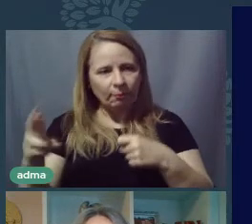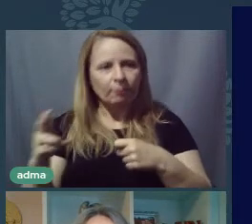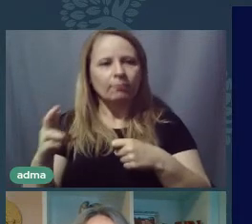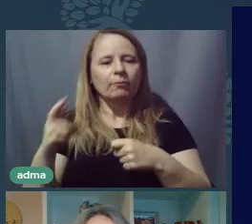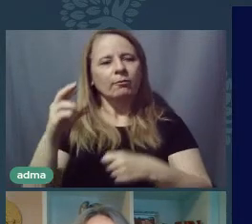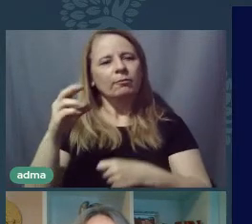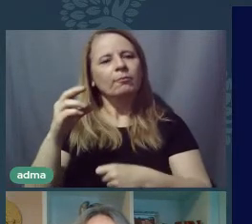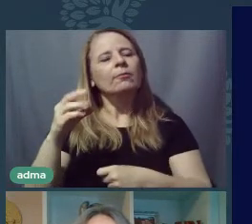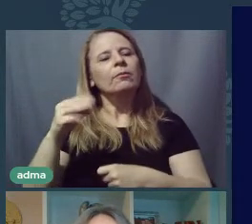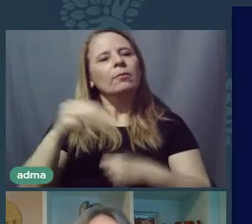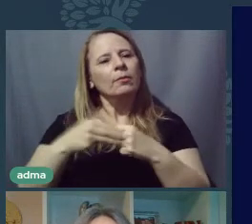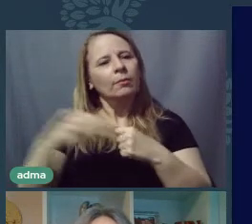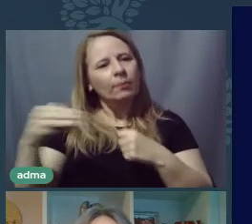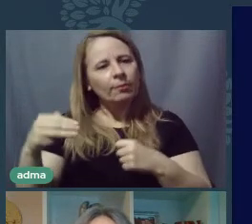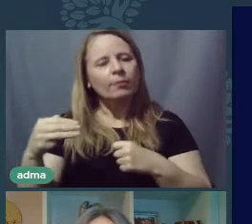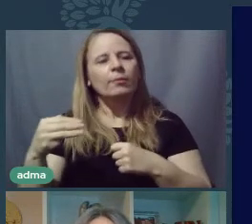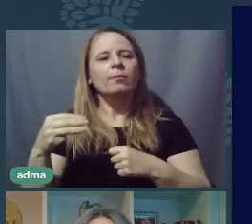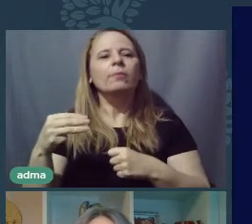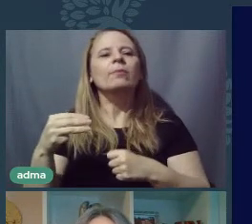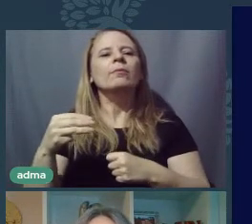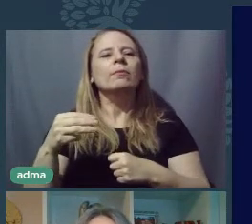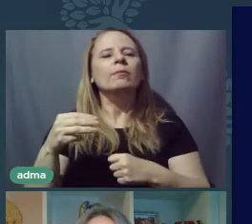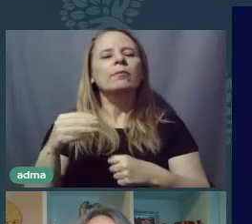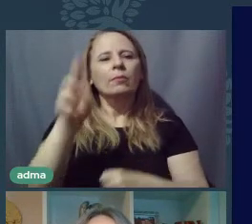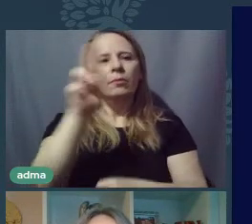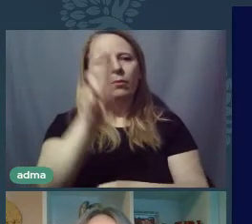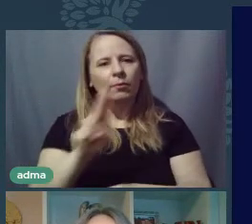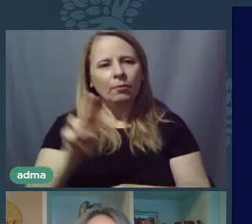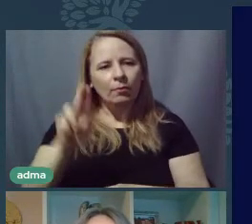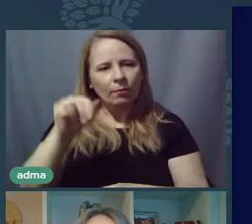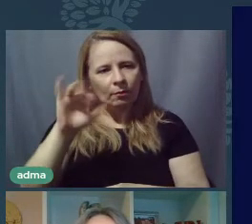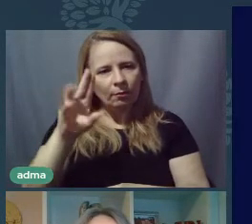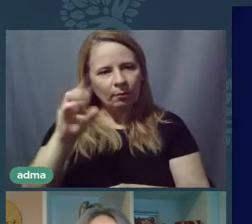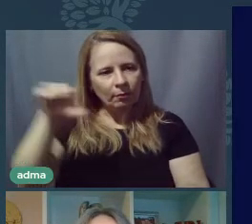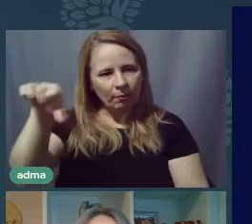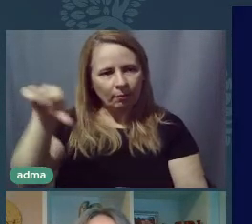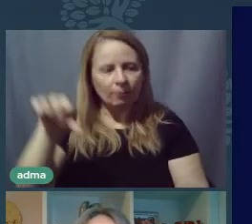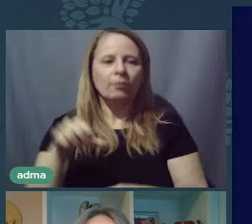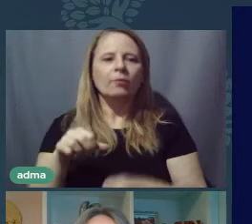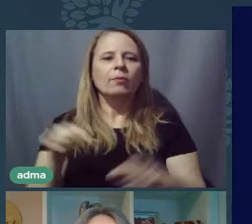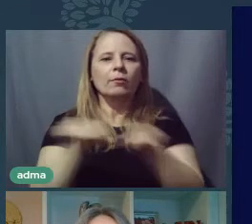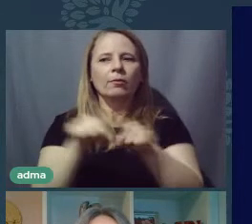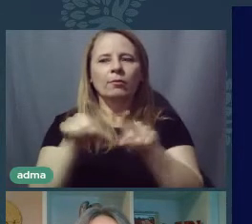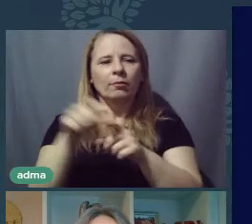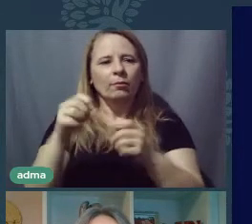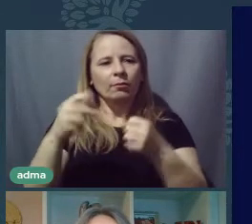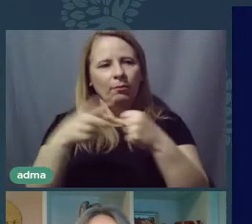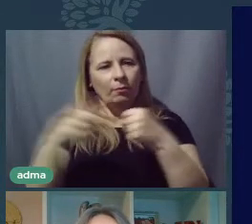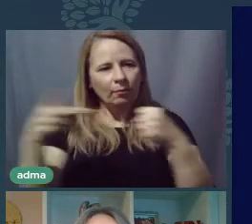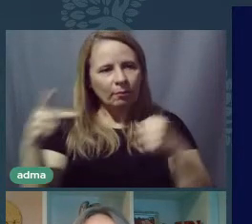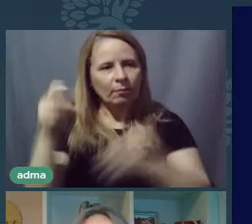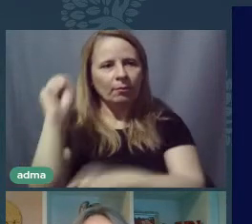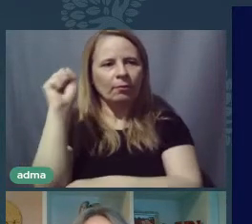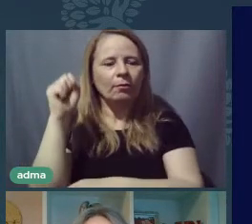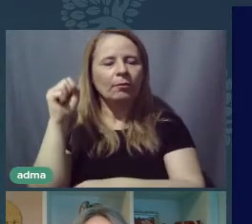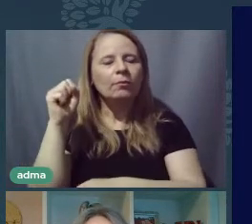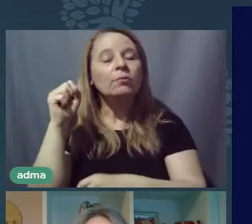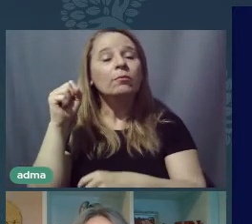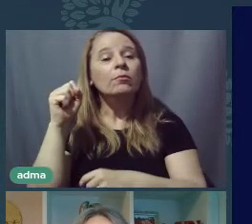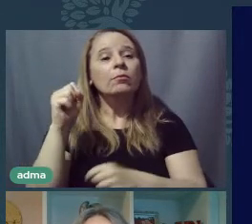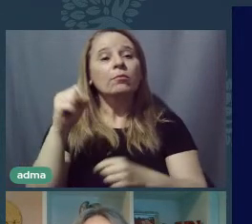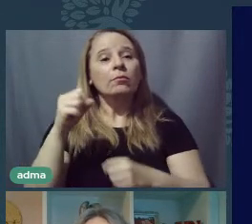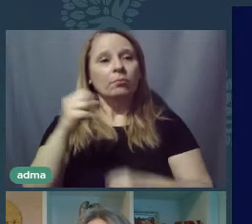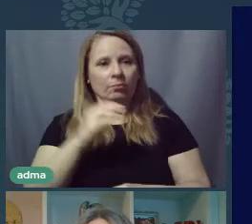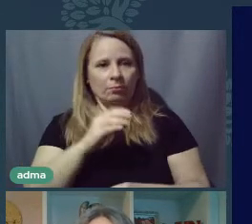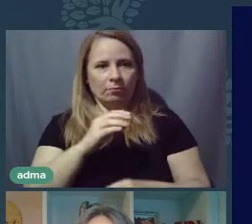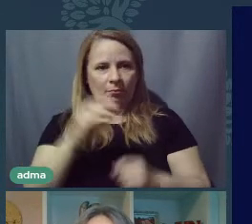pela Universidade 9 de Julho, a Uninove. É pós-graduada em Fisioterapia Cardiorrespiratória pelo Instituto do